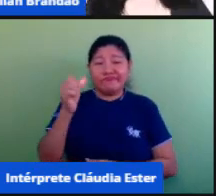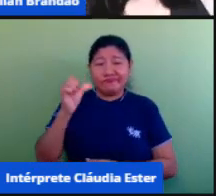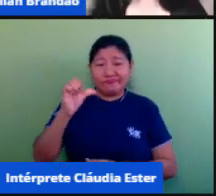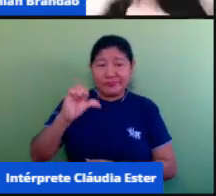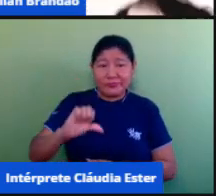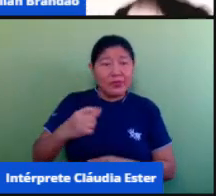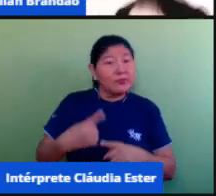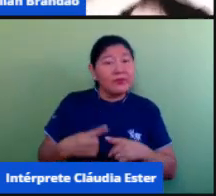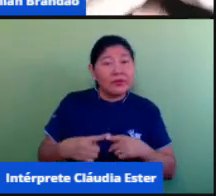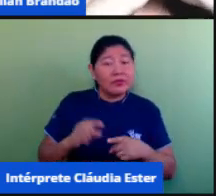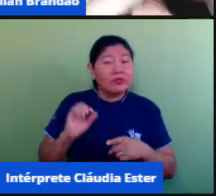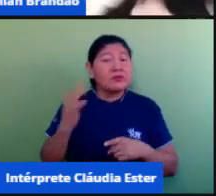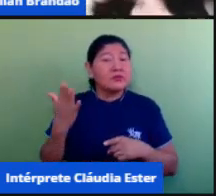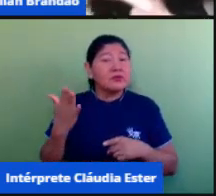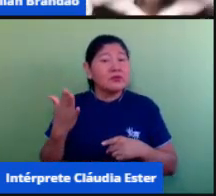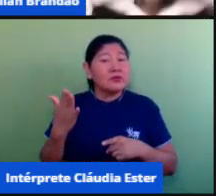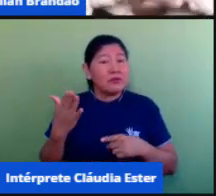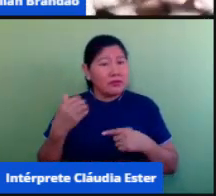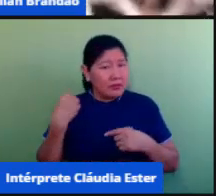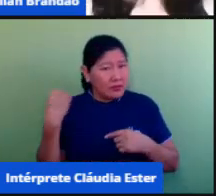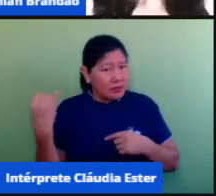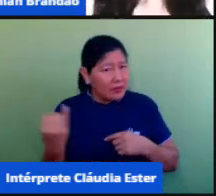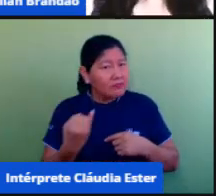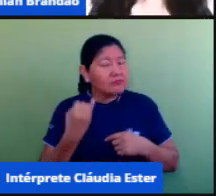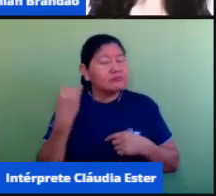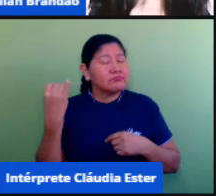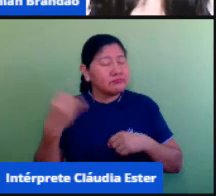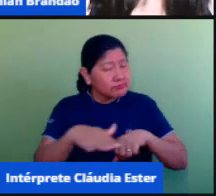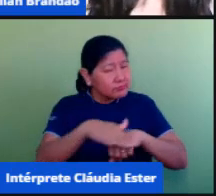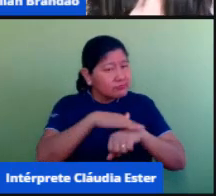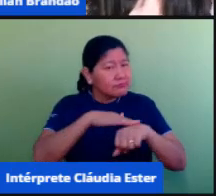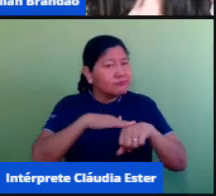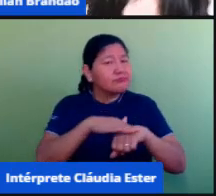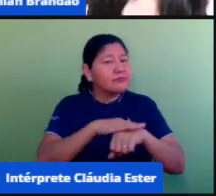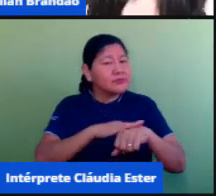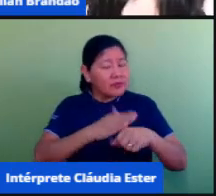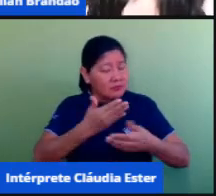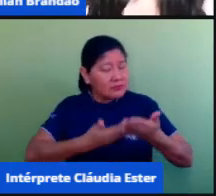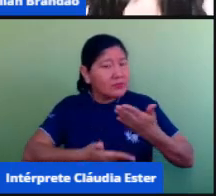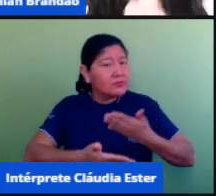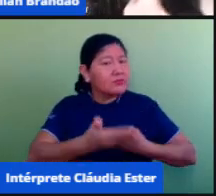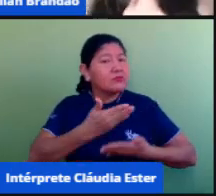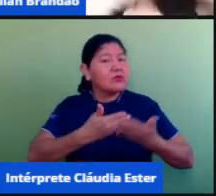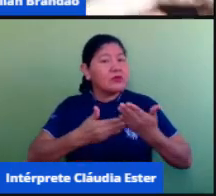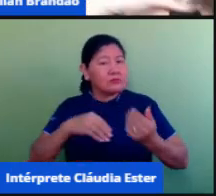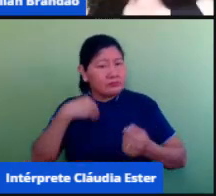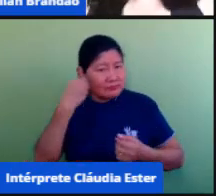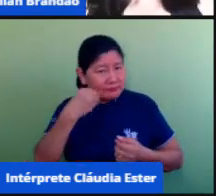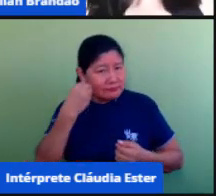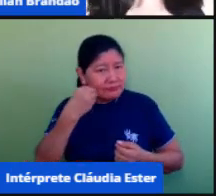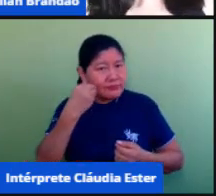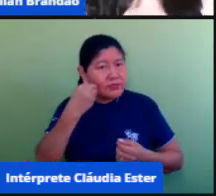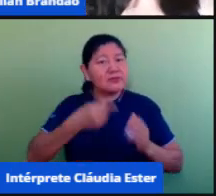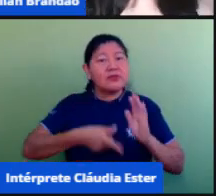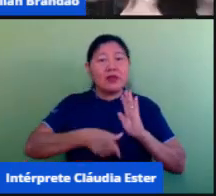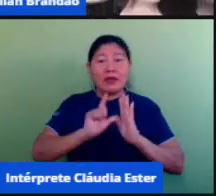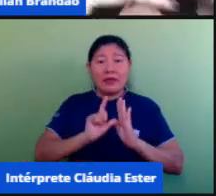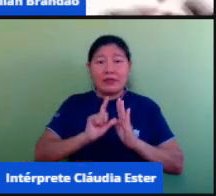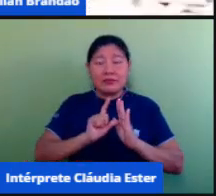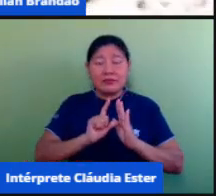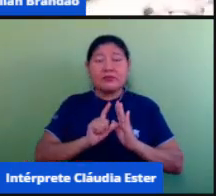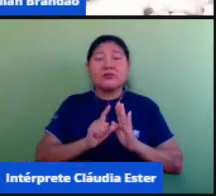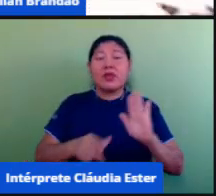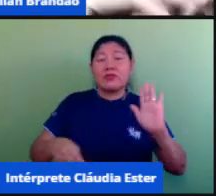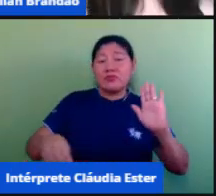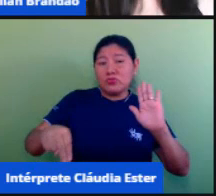aconteceu? Então, é preponderante a gente ter a propriedade desse conhecimento antes de se apresentar um resultado